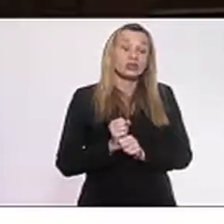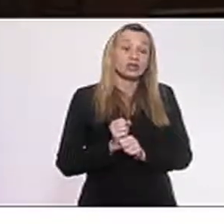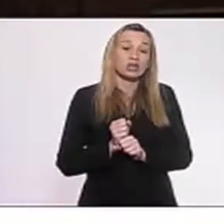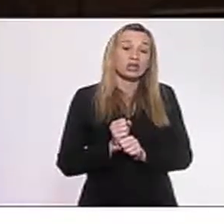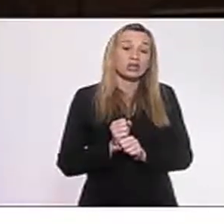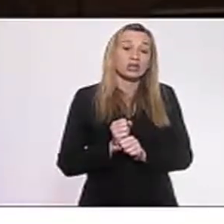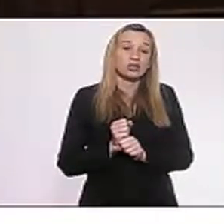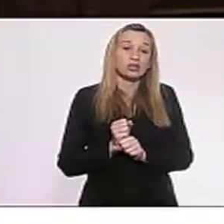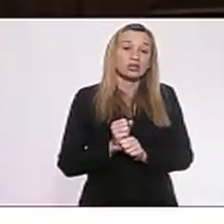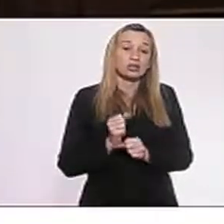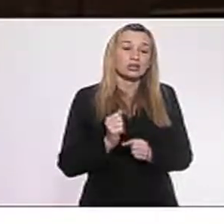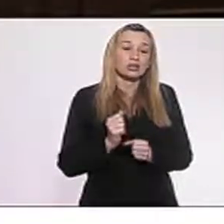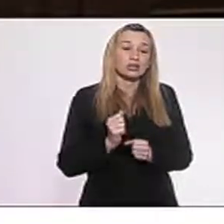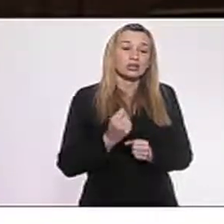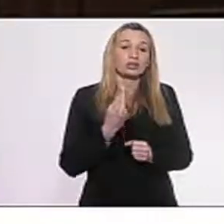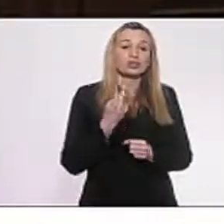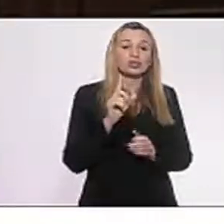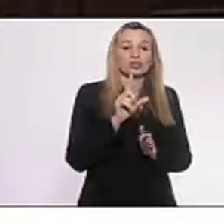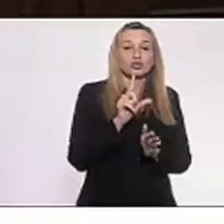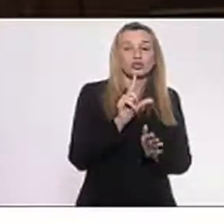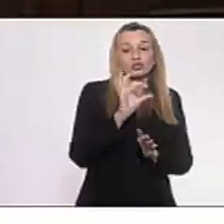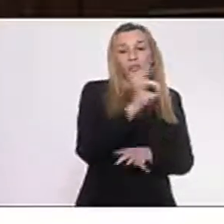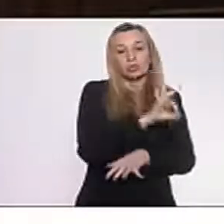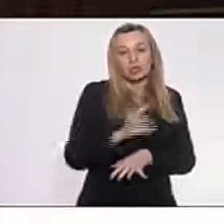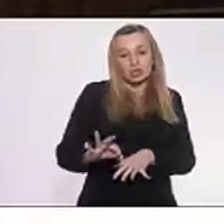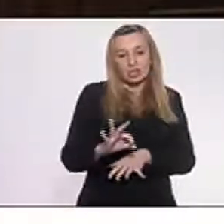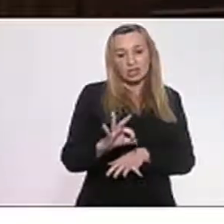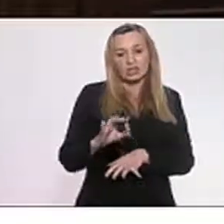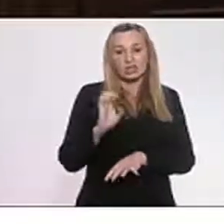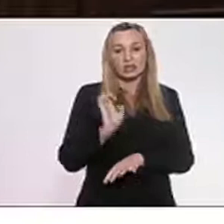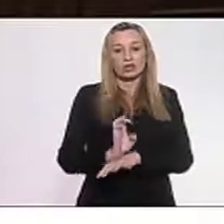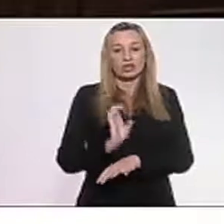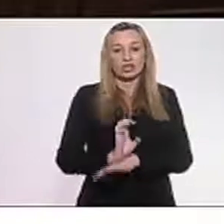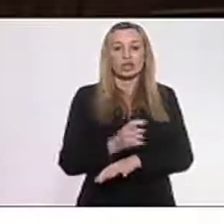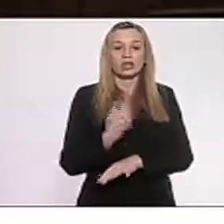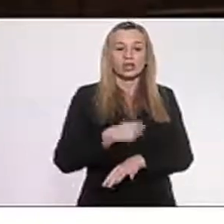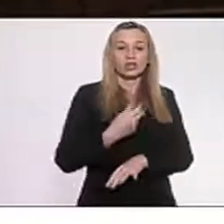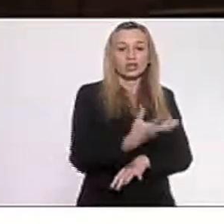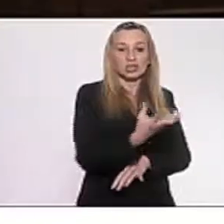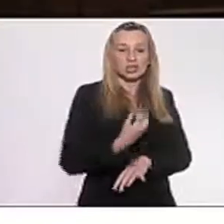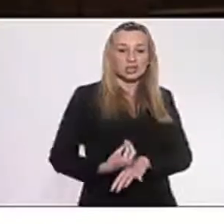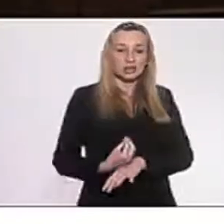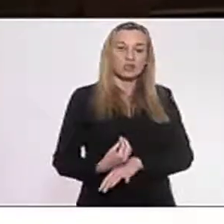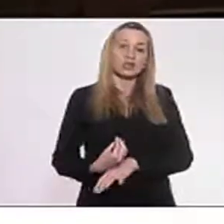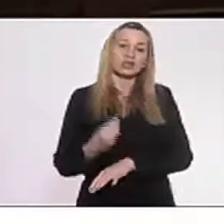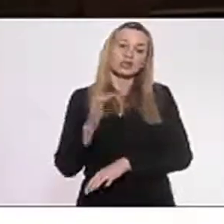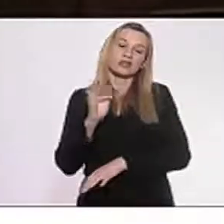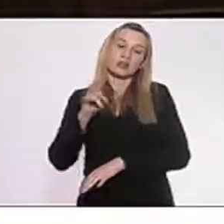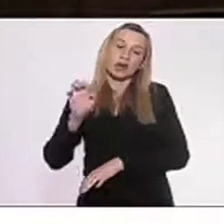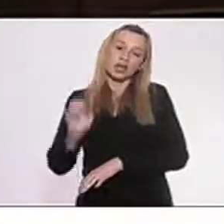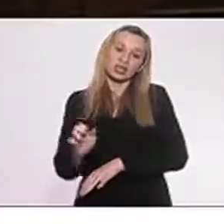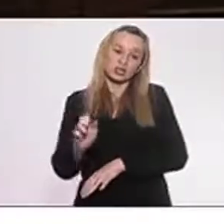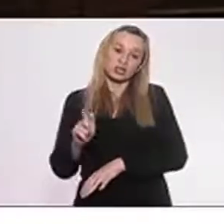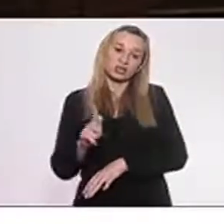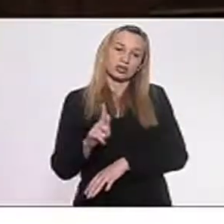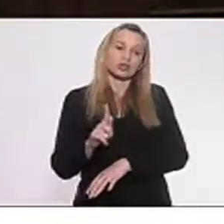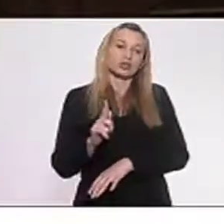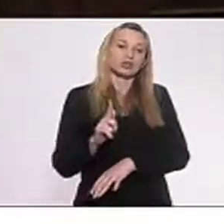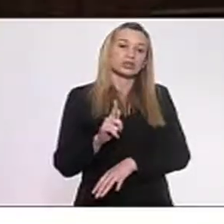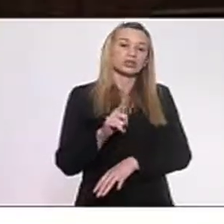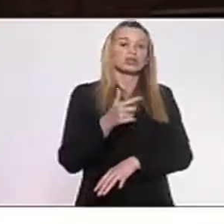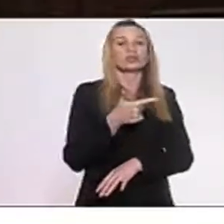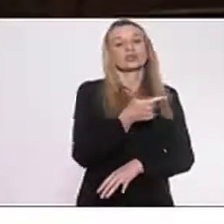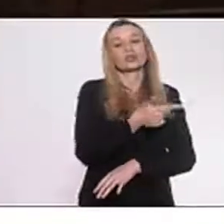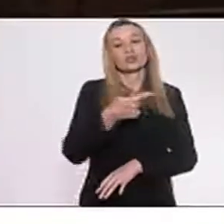para cumprimento dos 2% constitucionais que o Estado tem que recolher a FAPERJ em 2019. Ora, é claro que é preciso conversar com o Tribunal